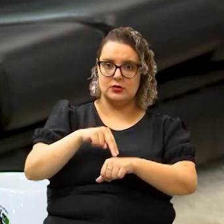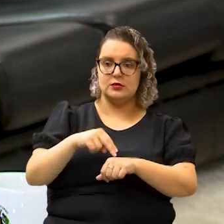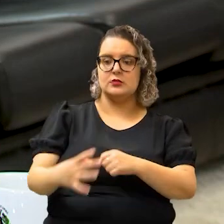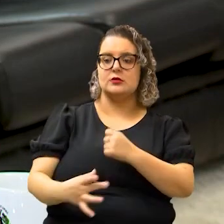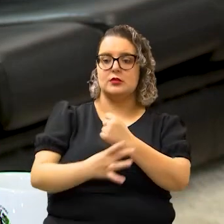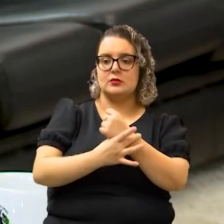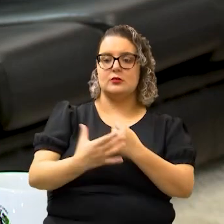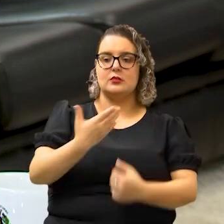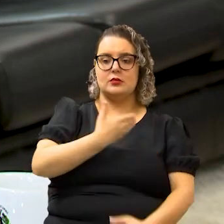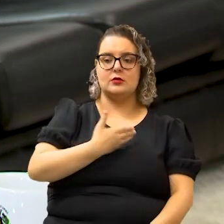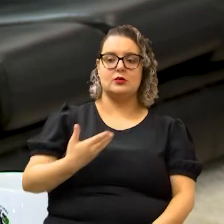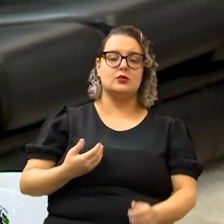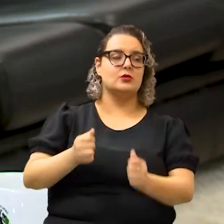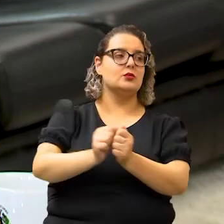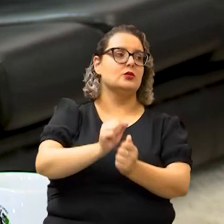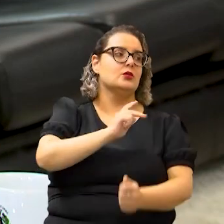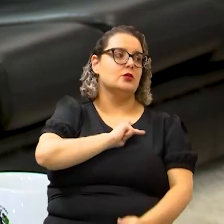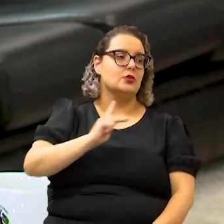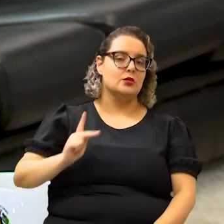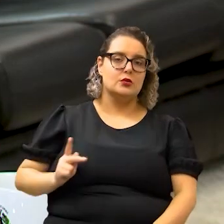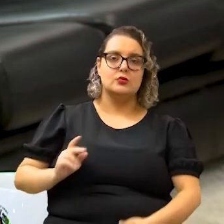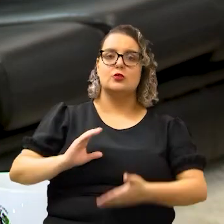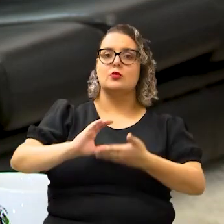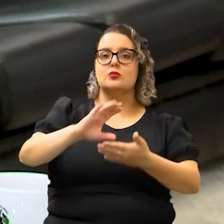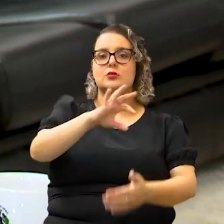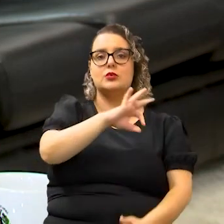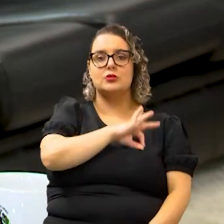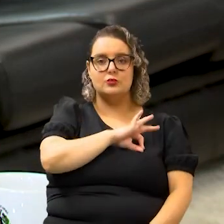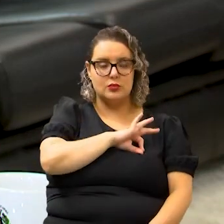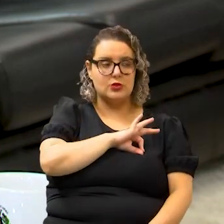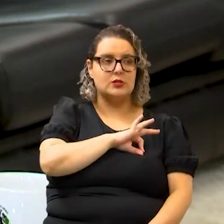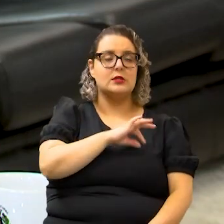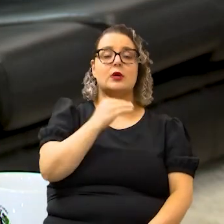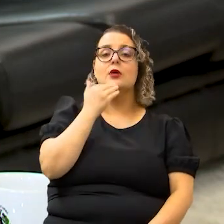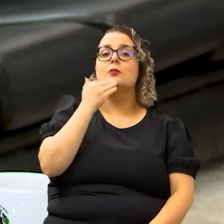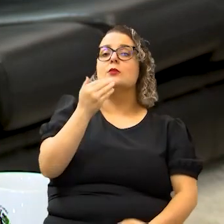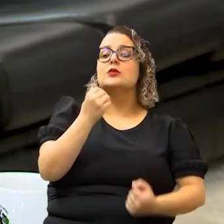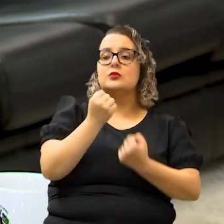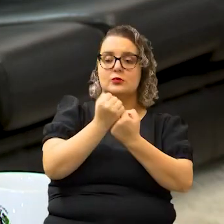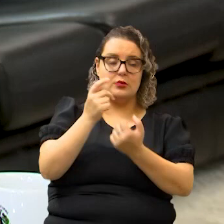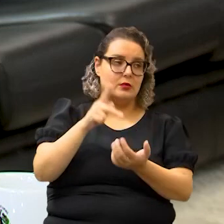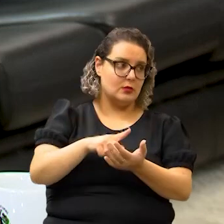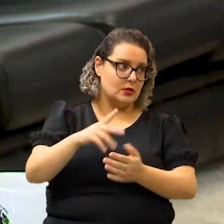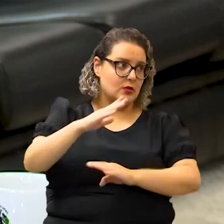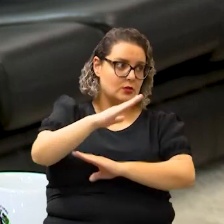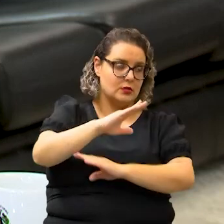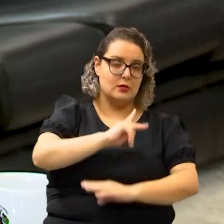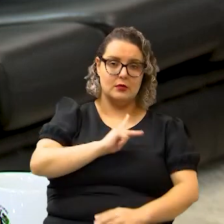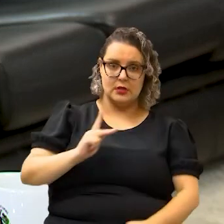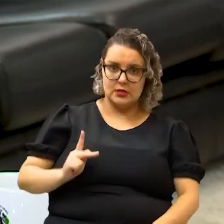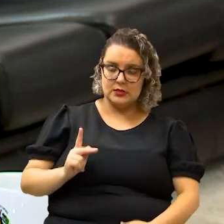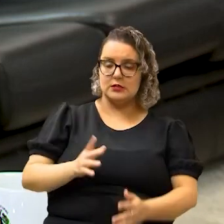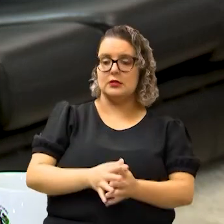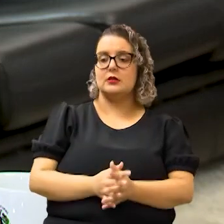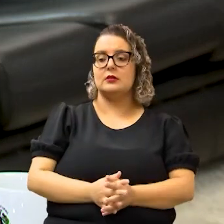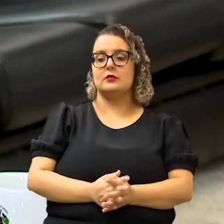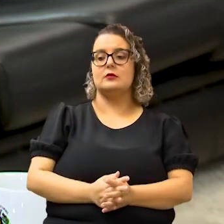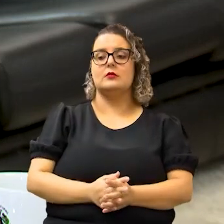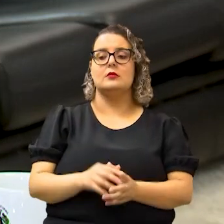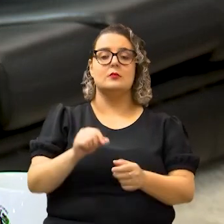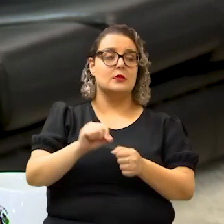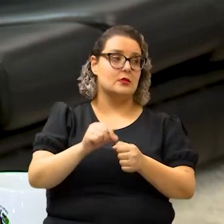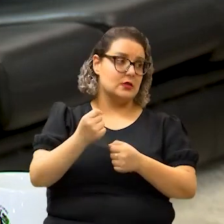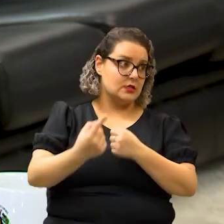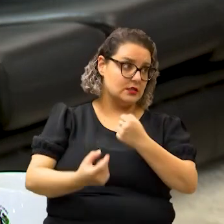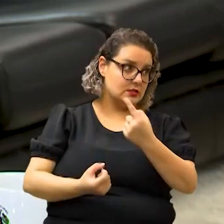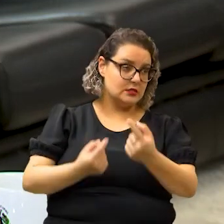Conselho Municipal de Segurança Pública, ele veio também com a presidente do Conselho de Polícia, e eles vieram pedir o apoio, na verdade, da